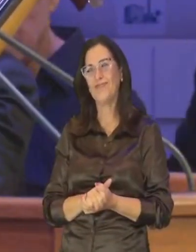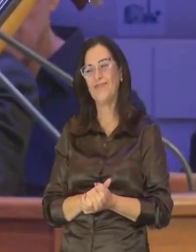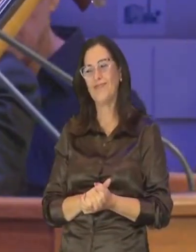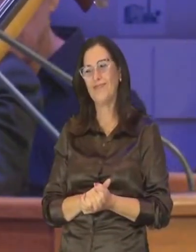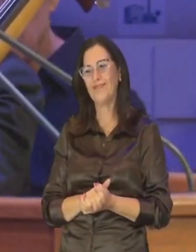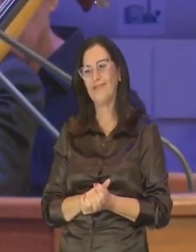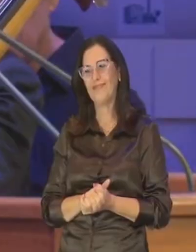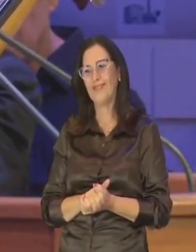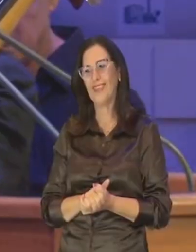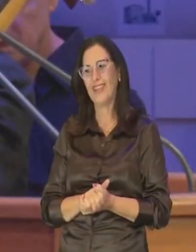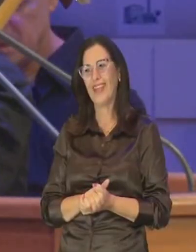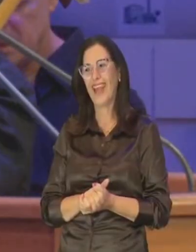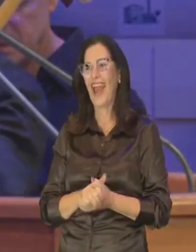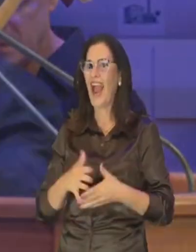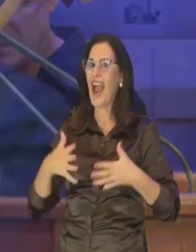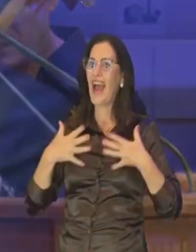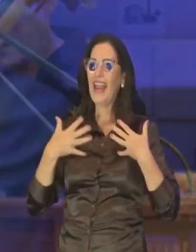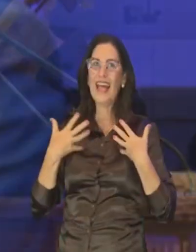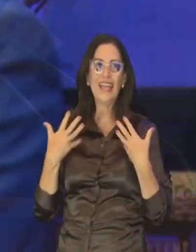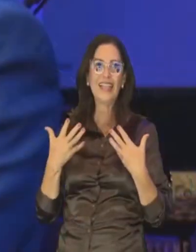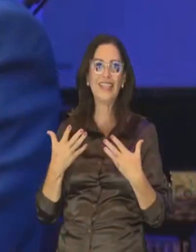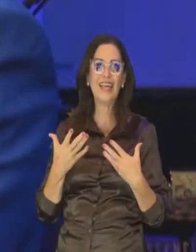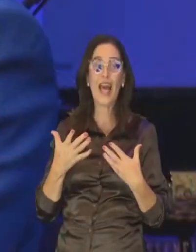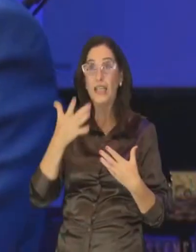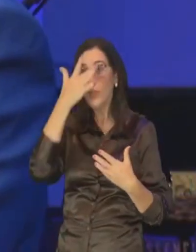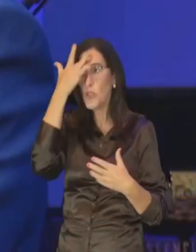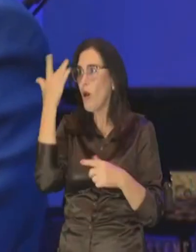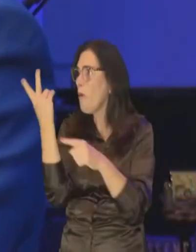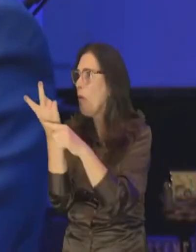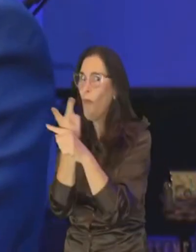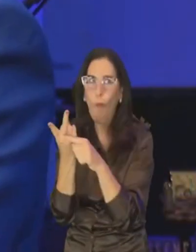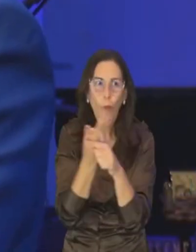Um bem que muitos estão à procura.